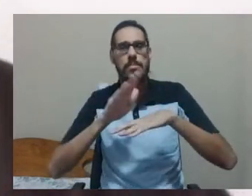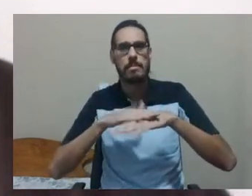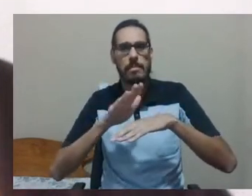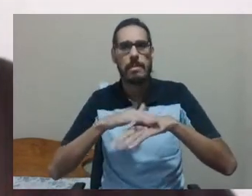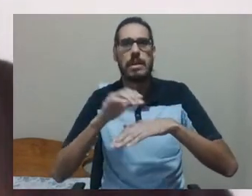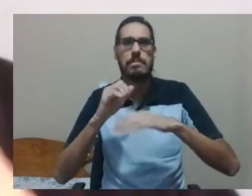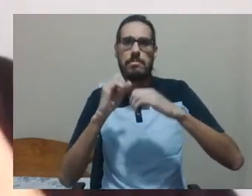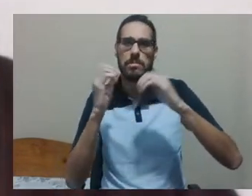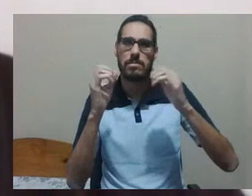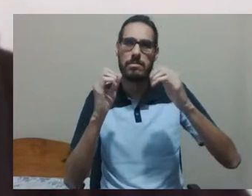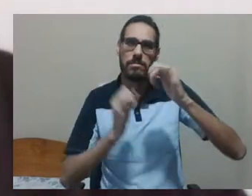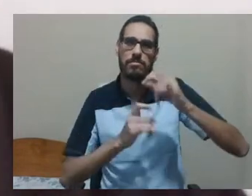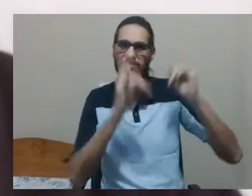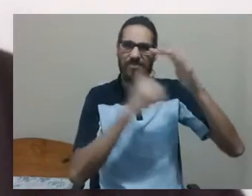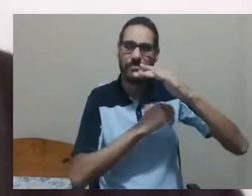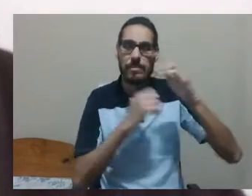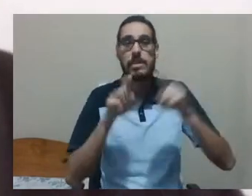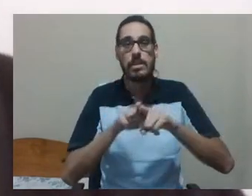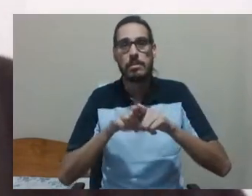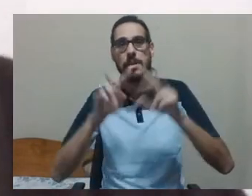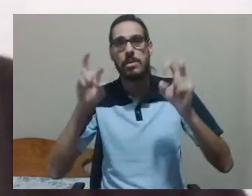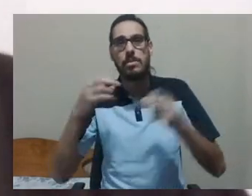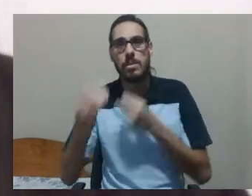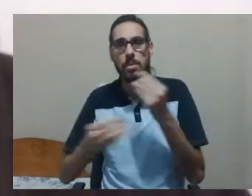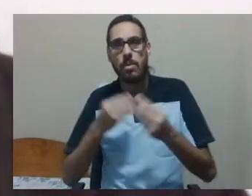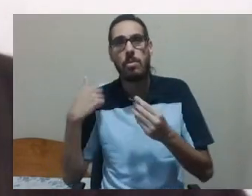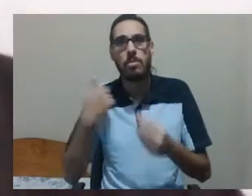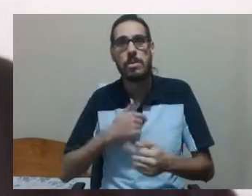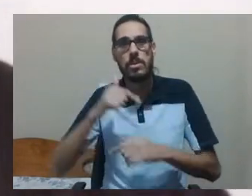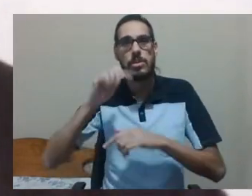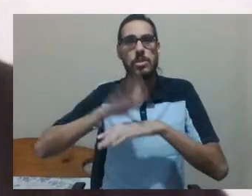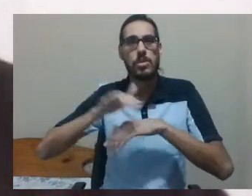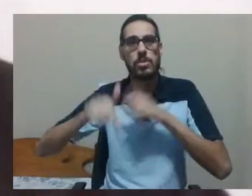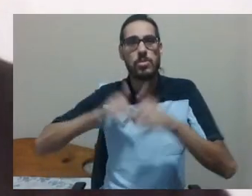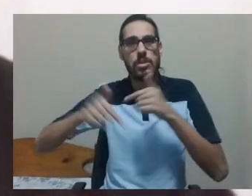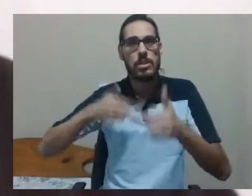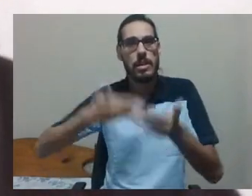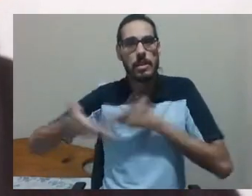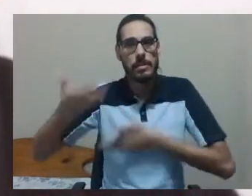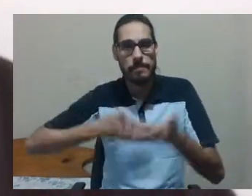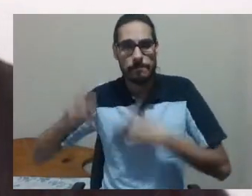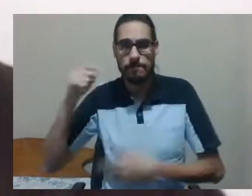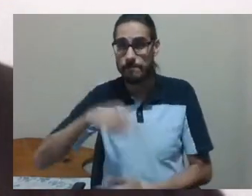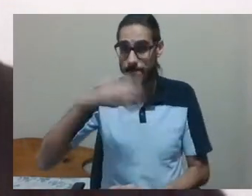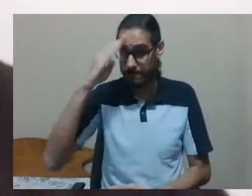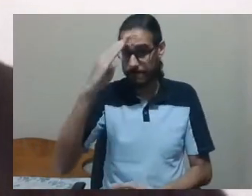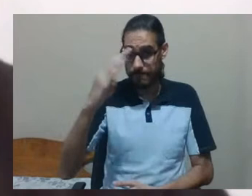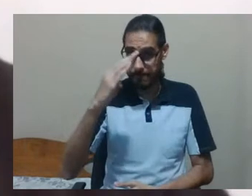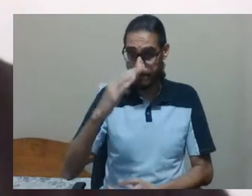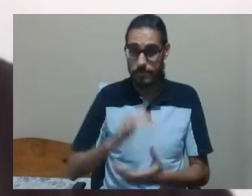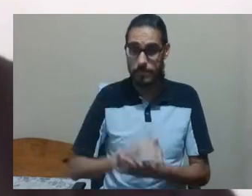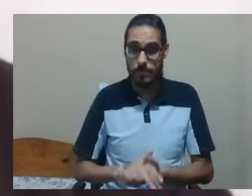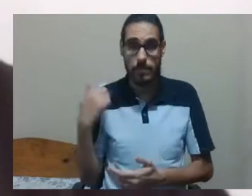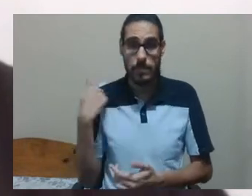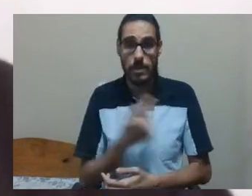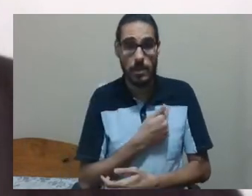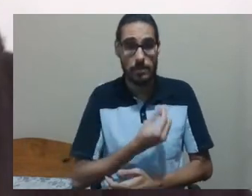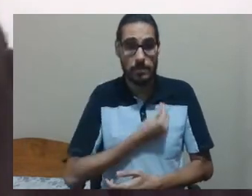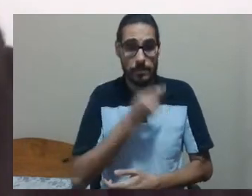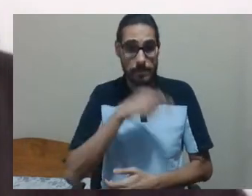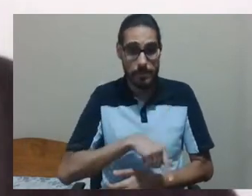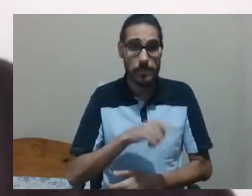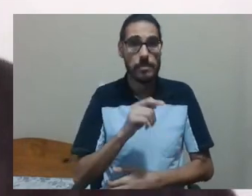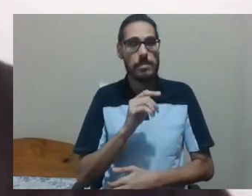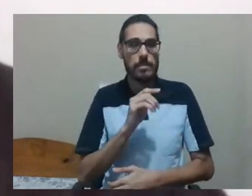pessoas quanto ao serviço que a universidade presta, ok? Isso é fundamental. A gente, quando está na graduação, na coordenação, você